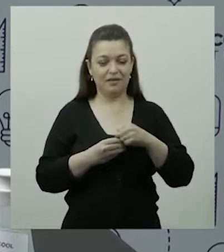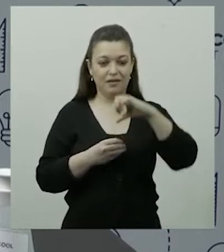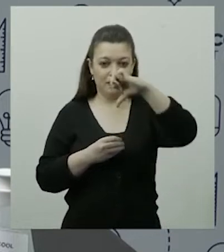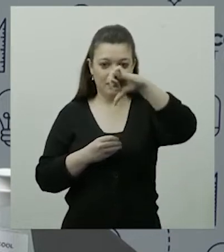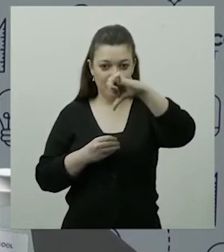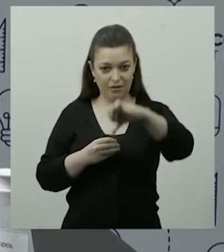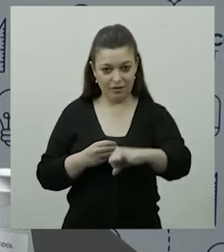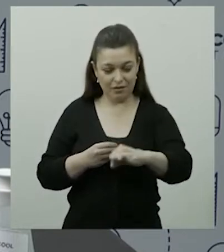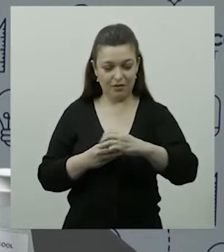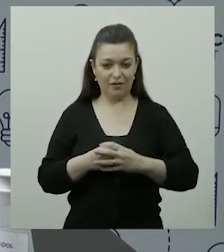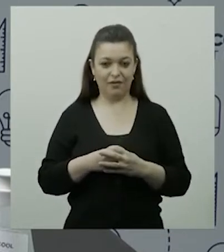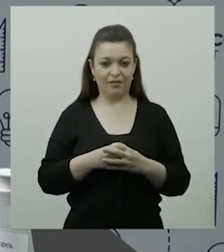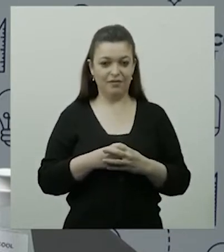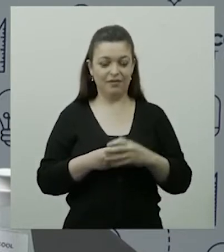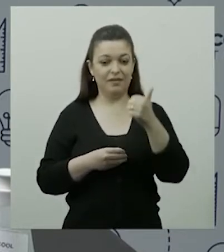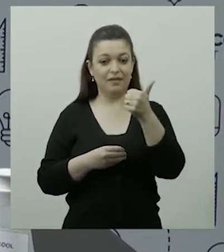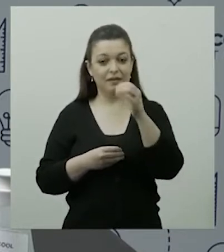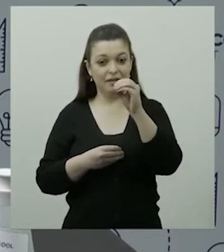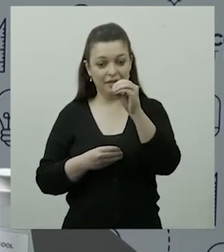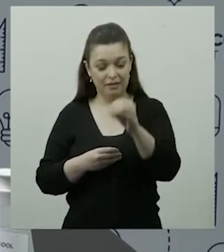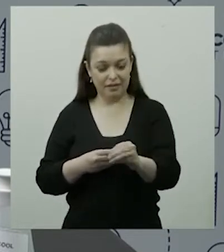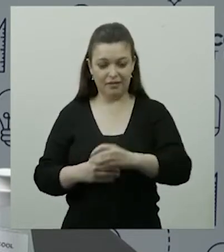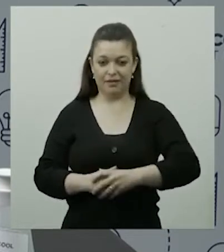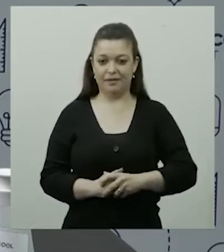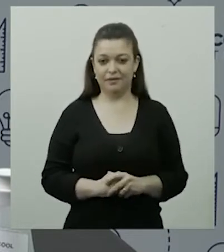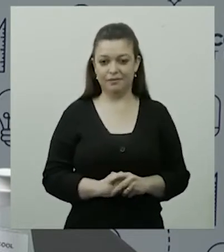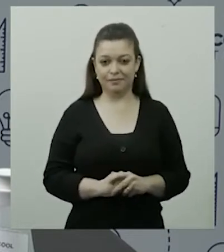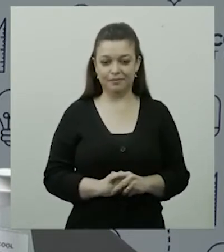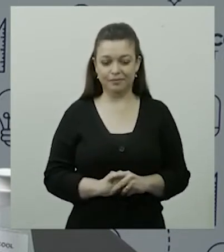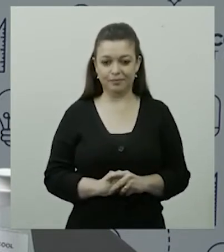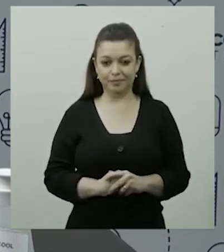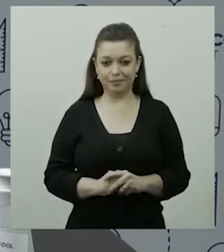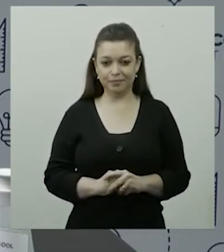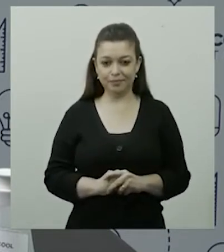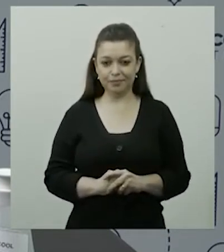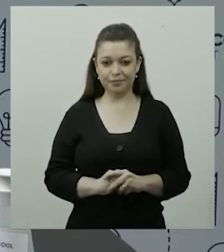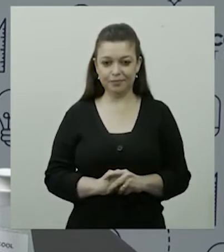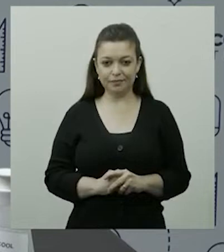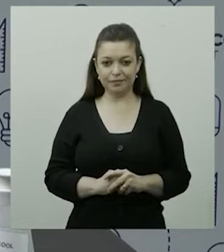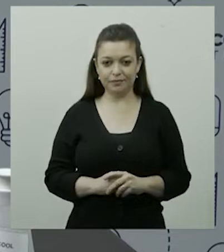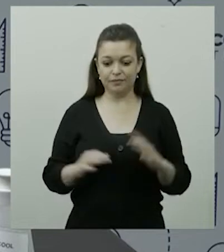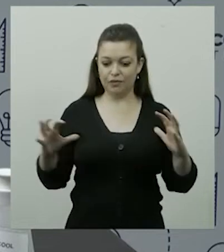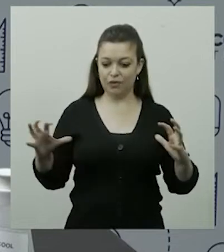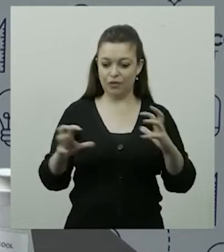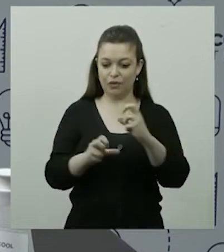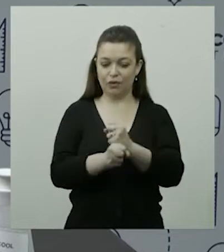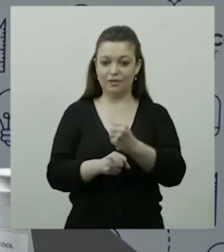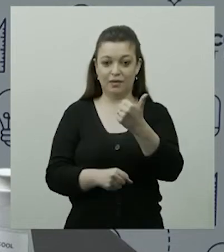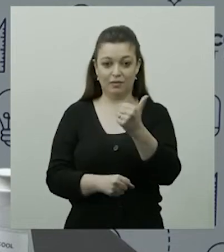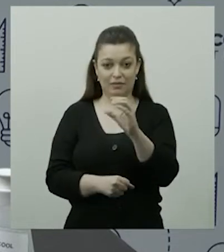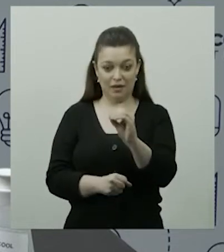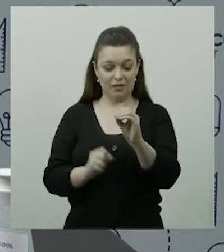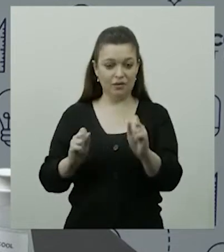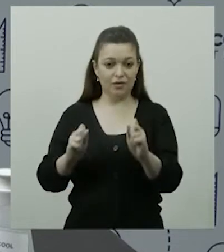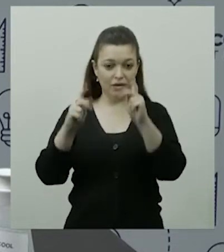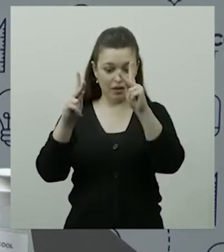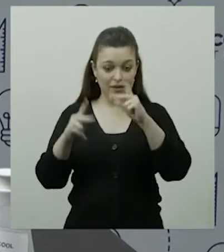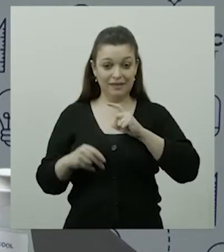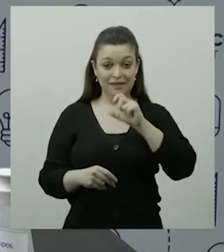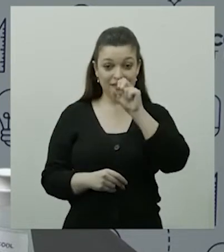8, 9, 10. 10 palitos. Se eu